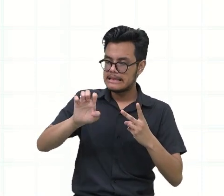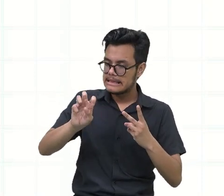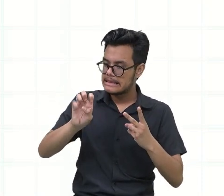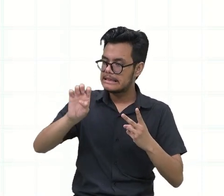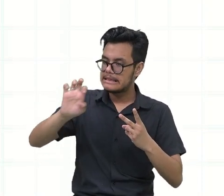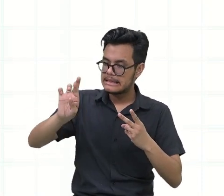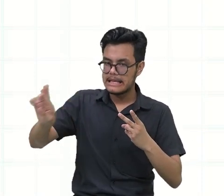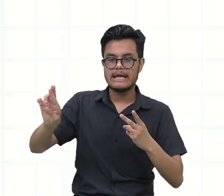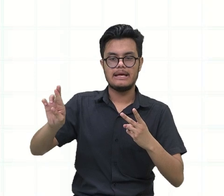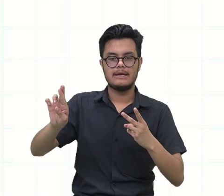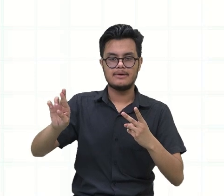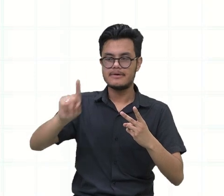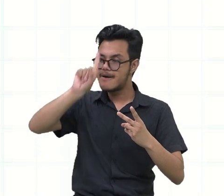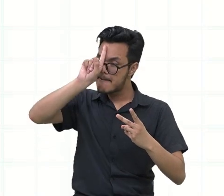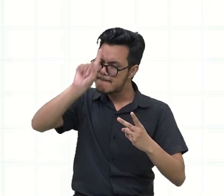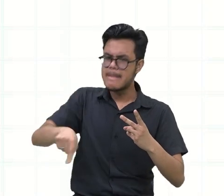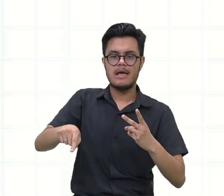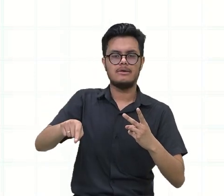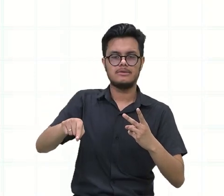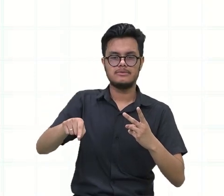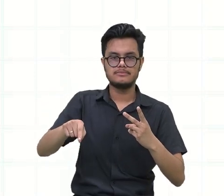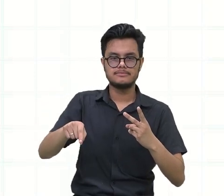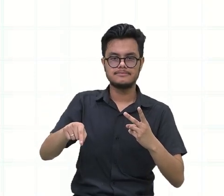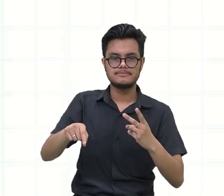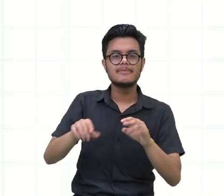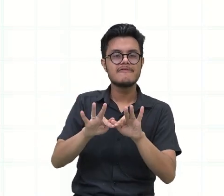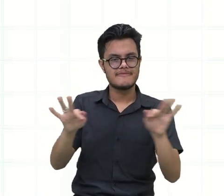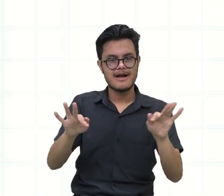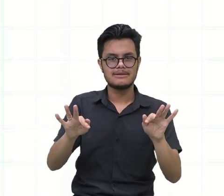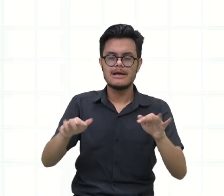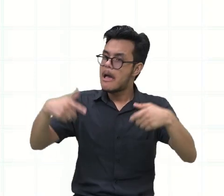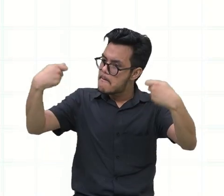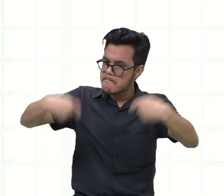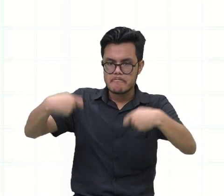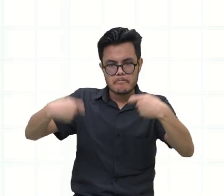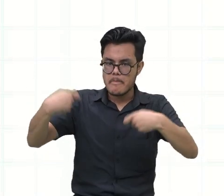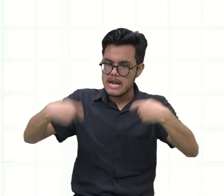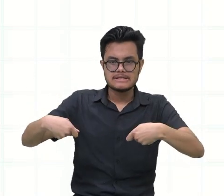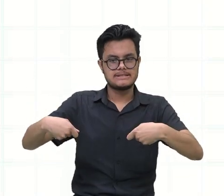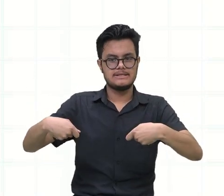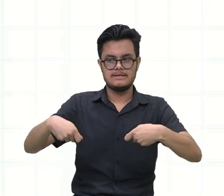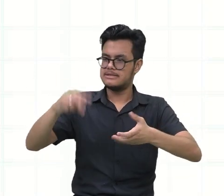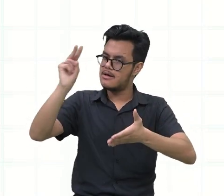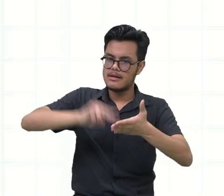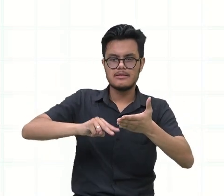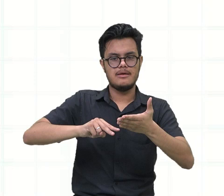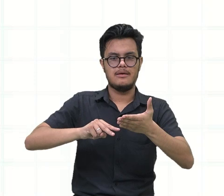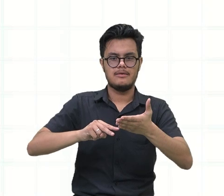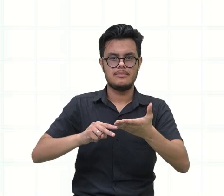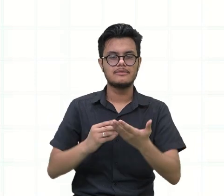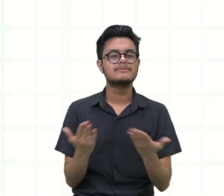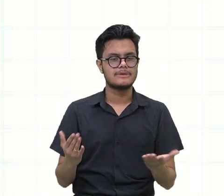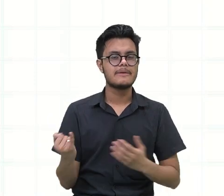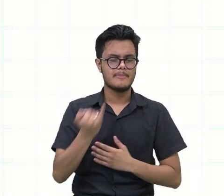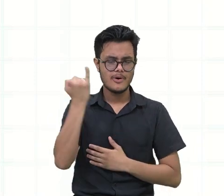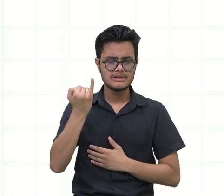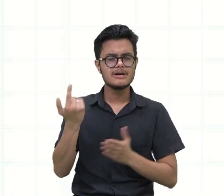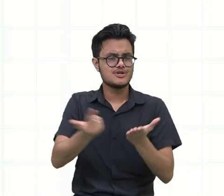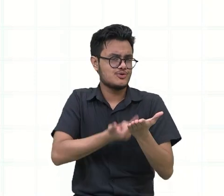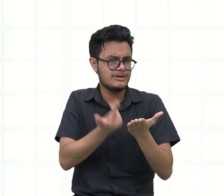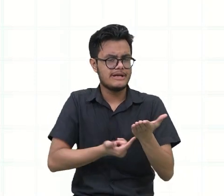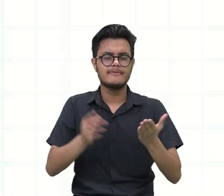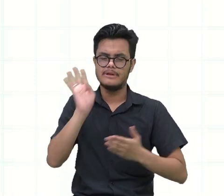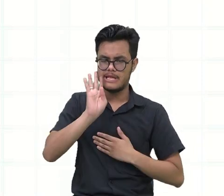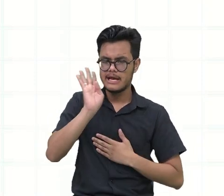sugestão, né, enfática para a pessoa ler esse livro. Por quê? Porque ele é importante, porque ele é legal,